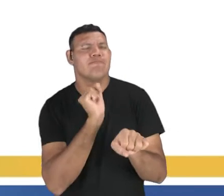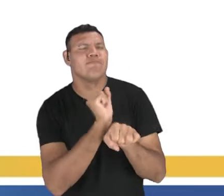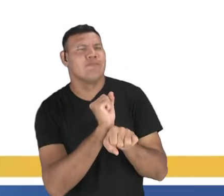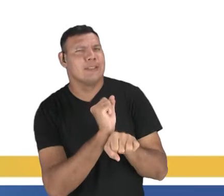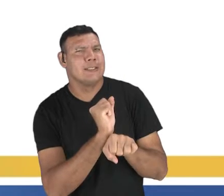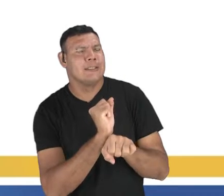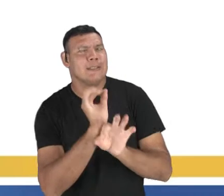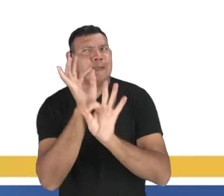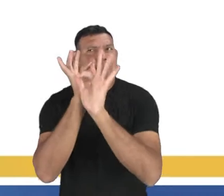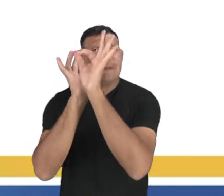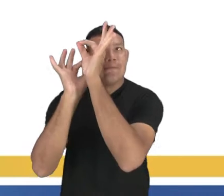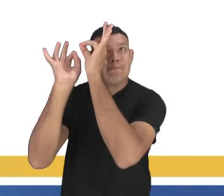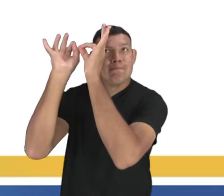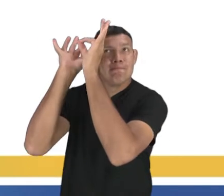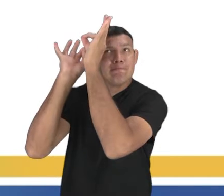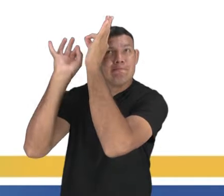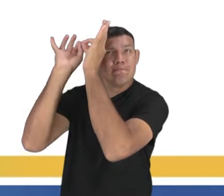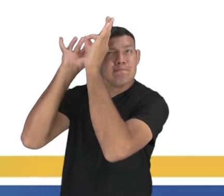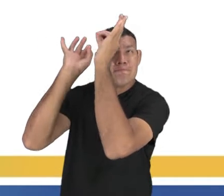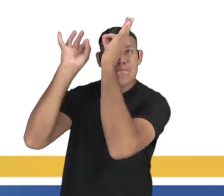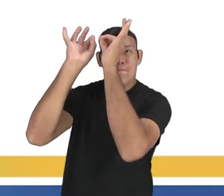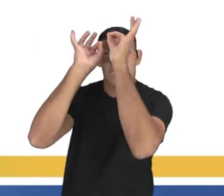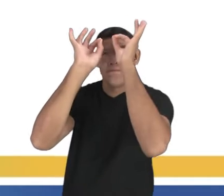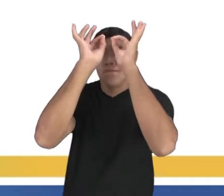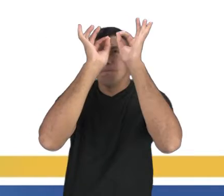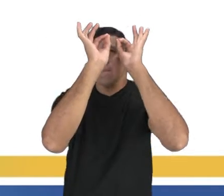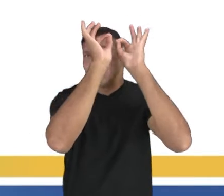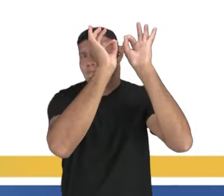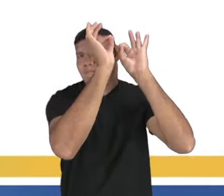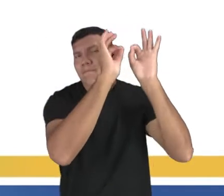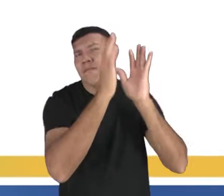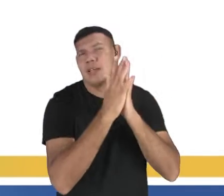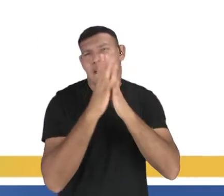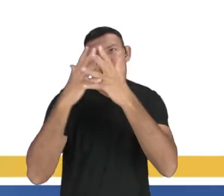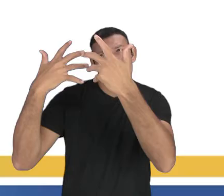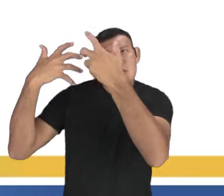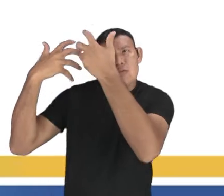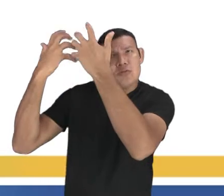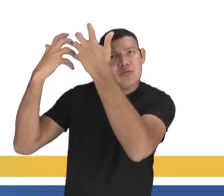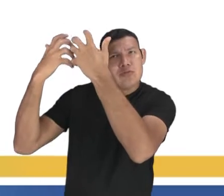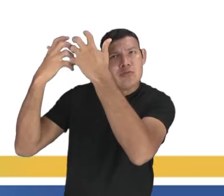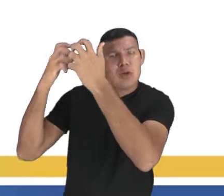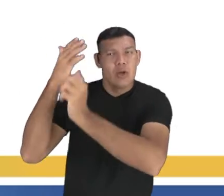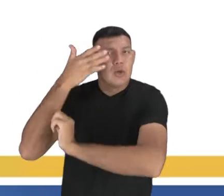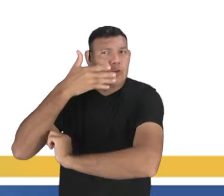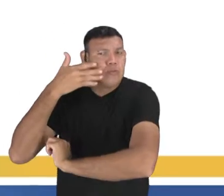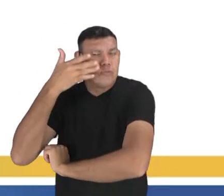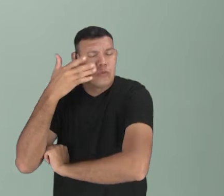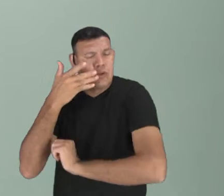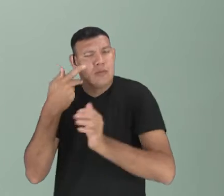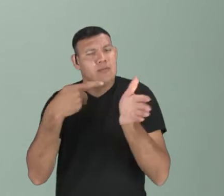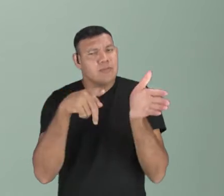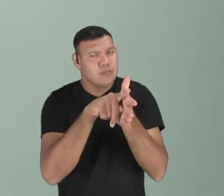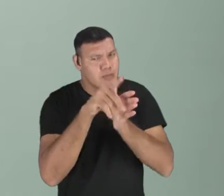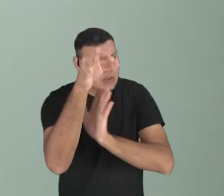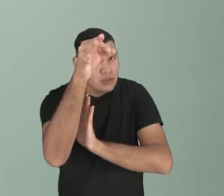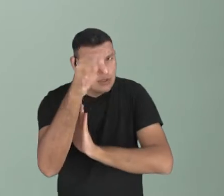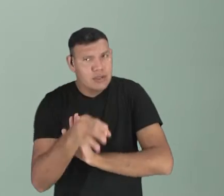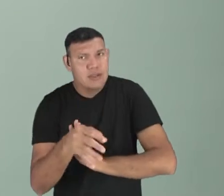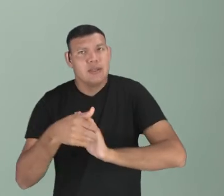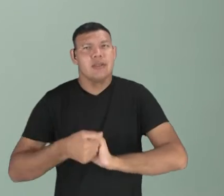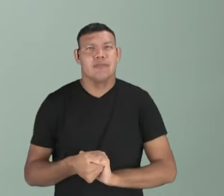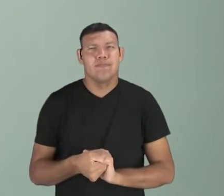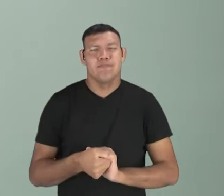essa organização do pensamento, essa reflexão sobre o discurso apropriado, as